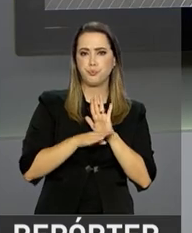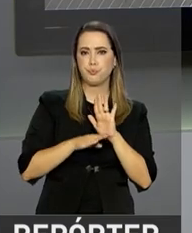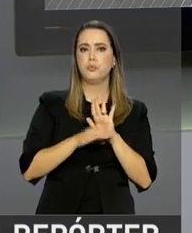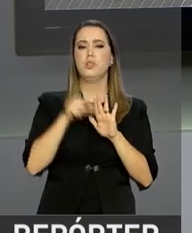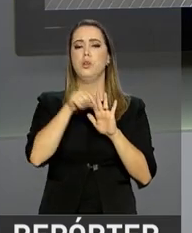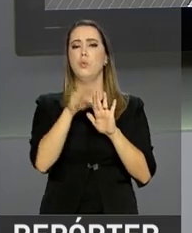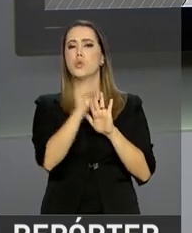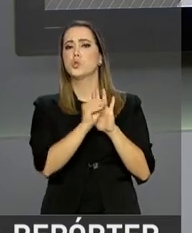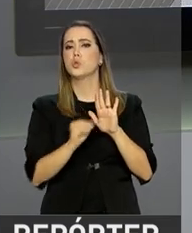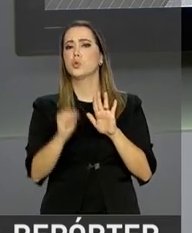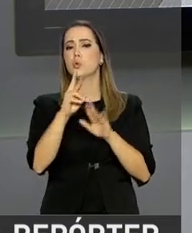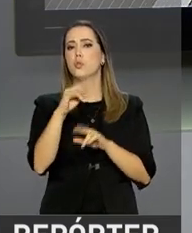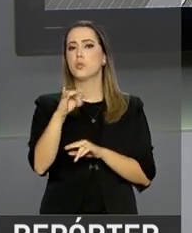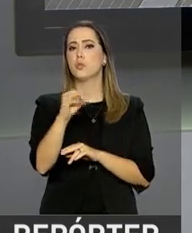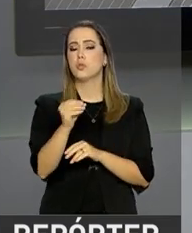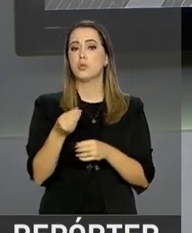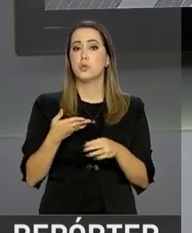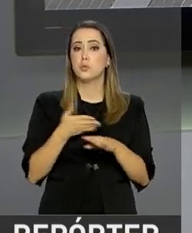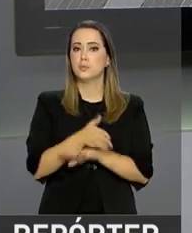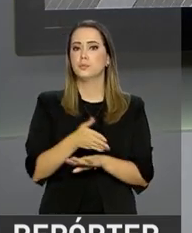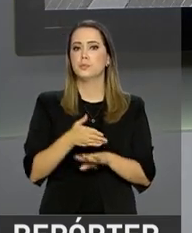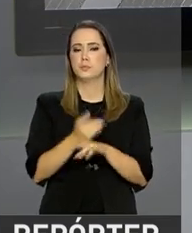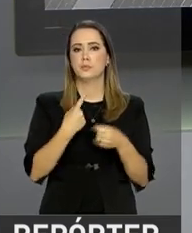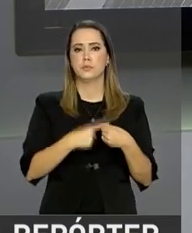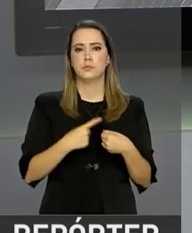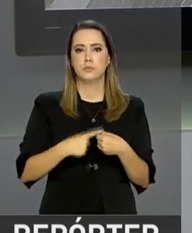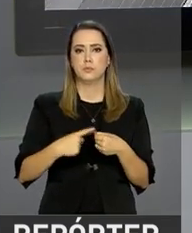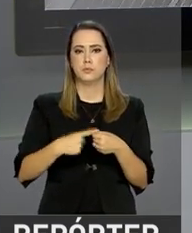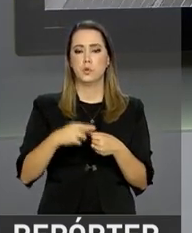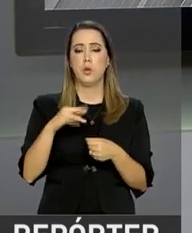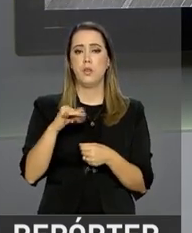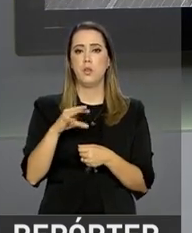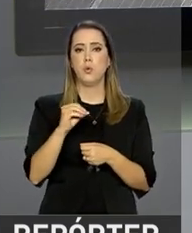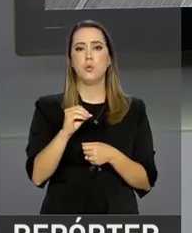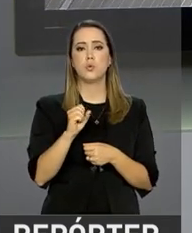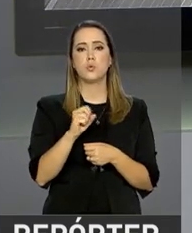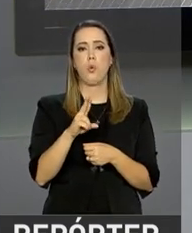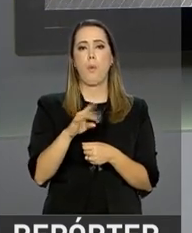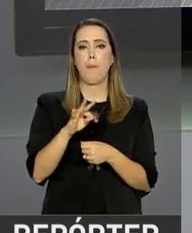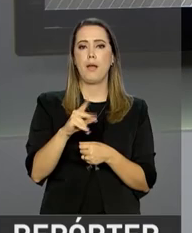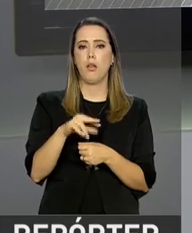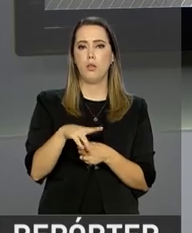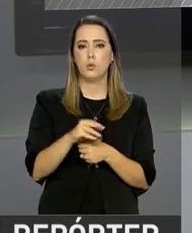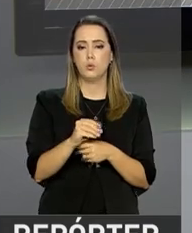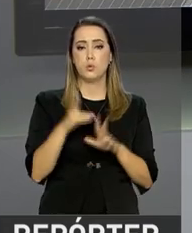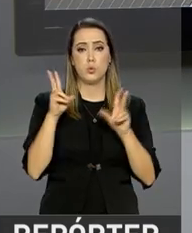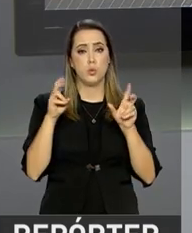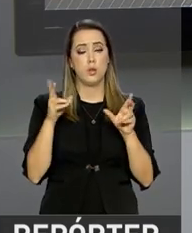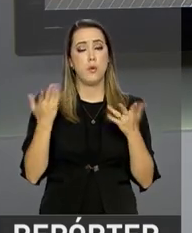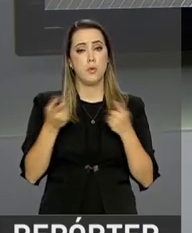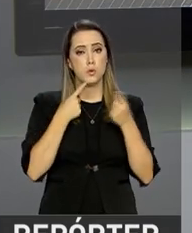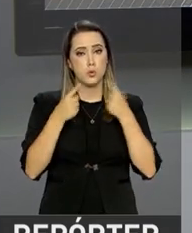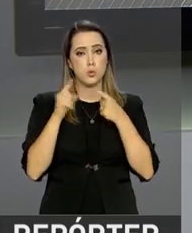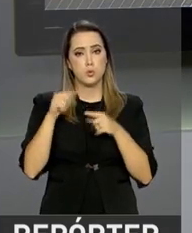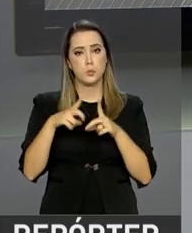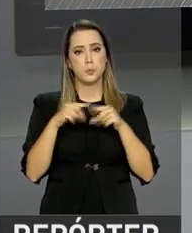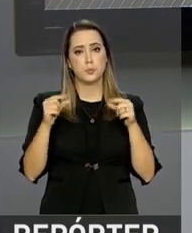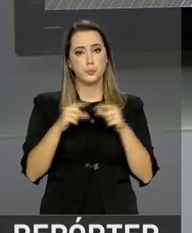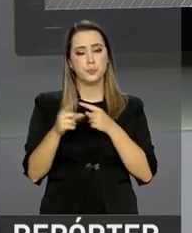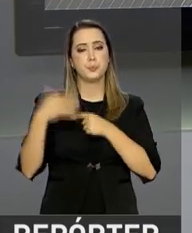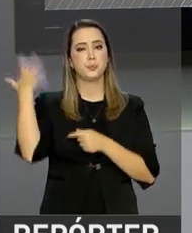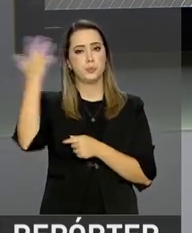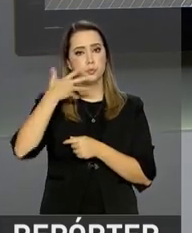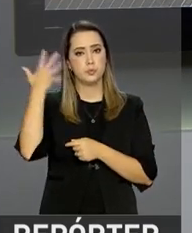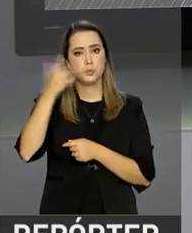recuperação e preservação de rios que passam pelas cidades, os chamados rios urbanos. O assunto foi discutido aqui em Brasília, em um seminário